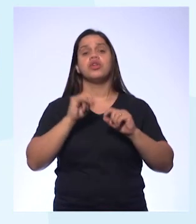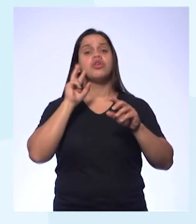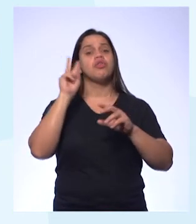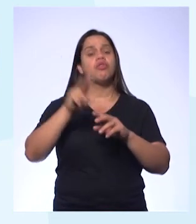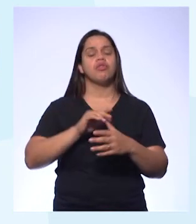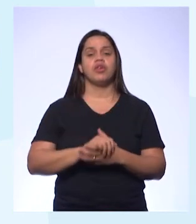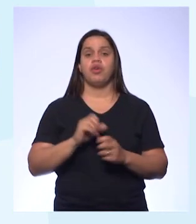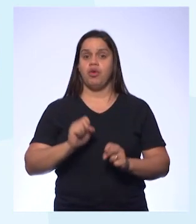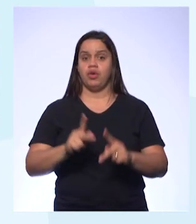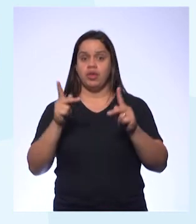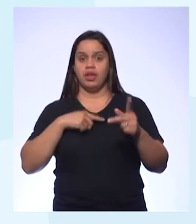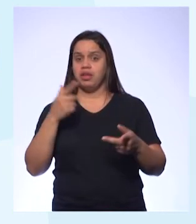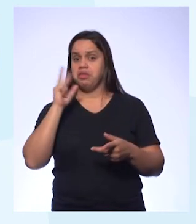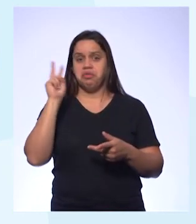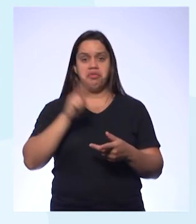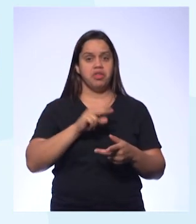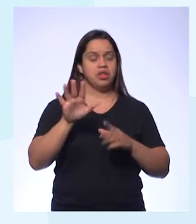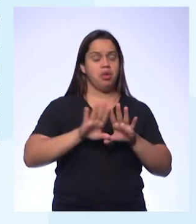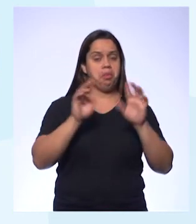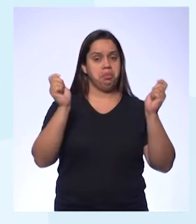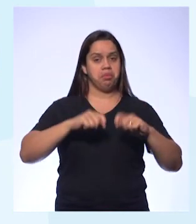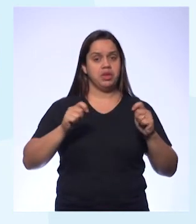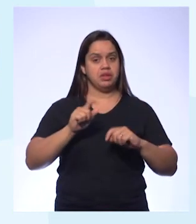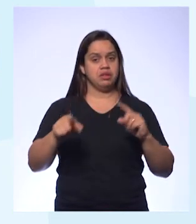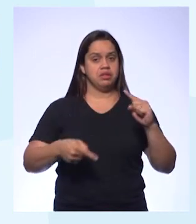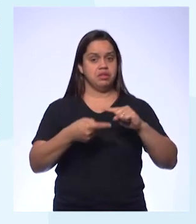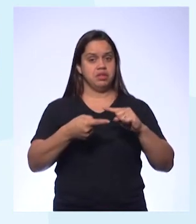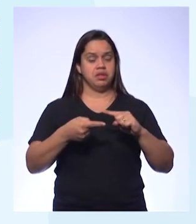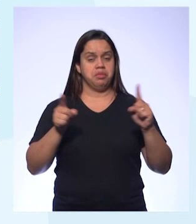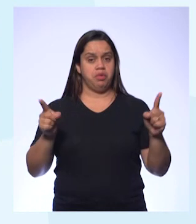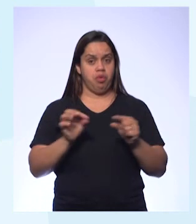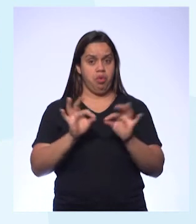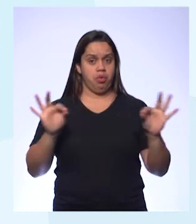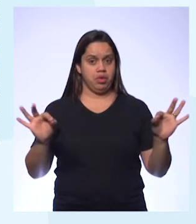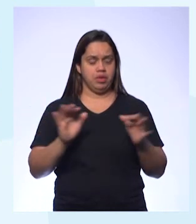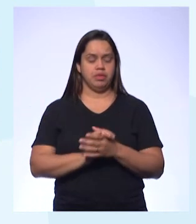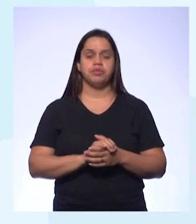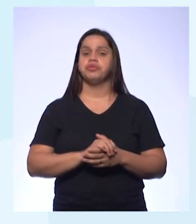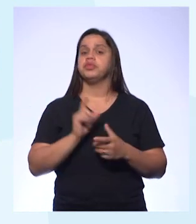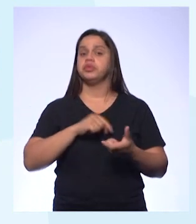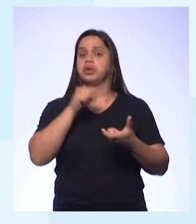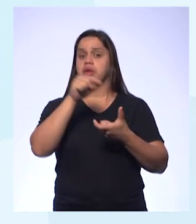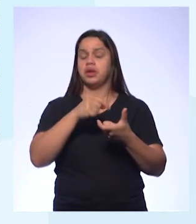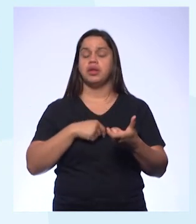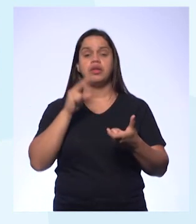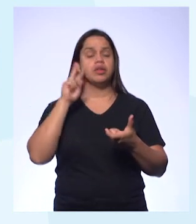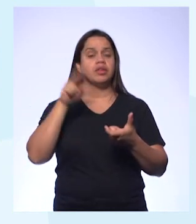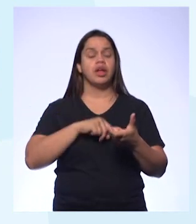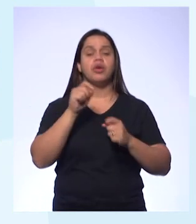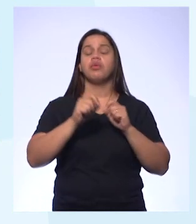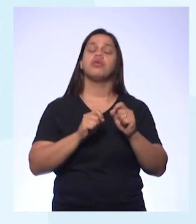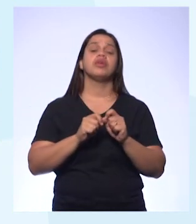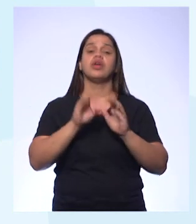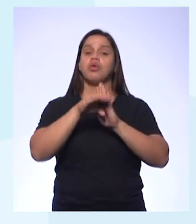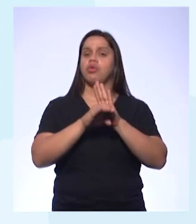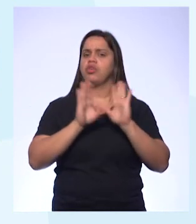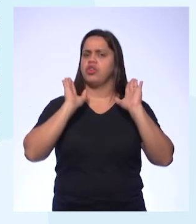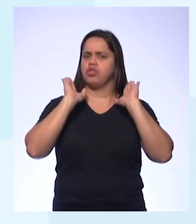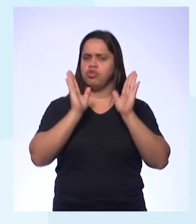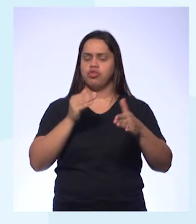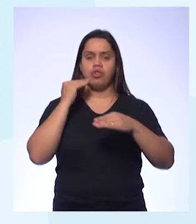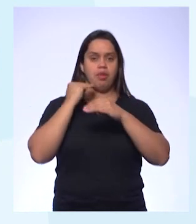ok? Embora isso não incorra necessariamente em curta extensão. Geralmente, os verbetes abordam conceitos bem estabelecidos em